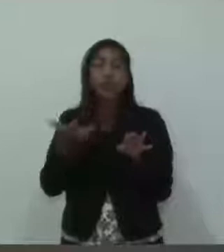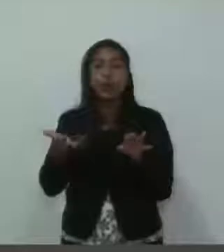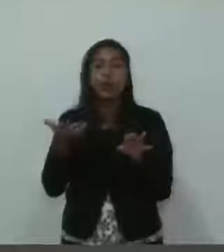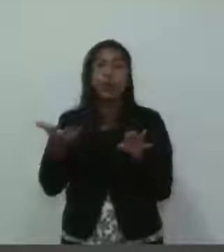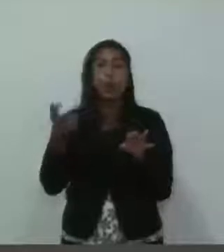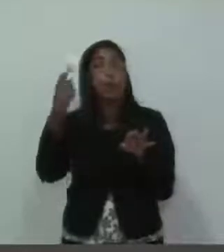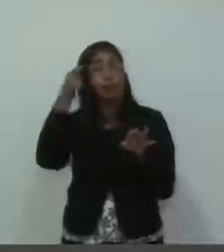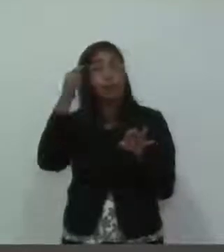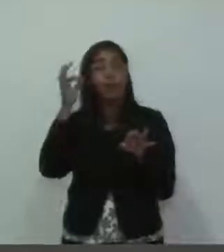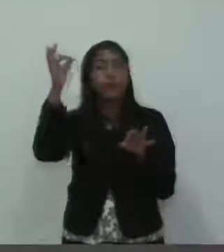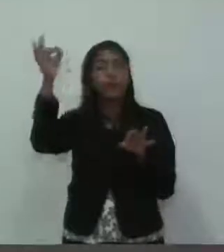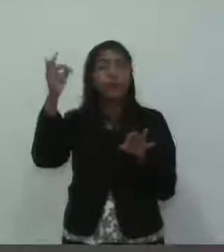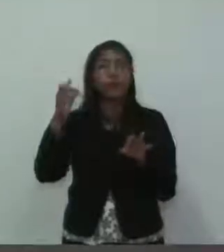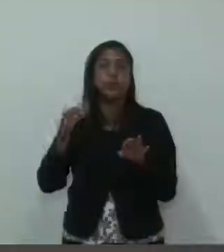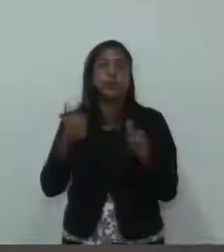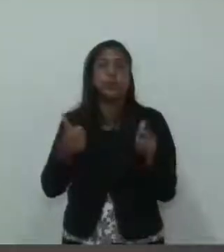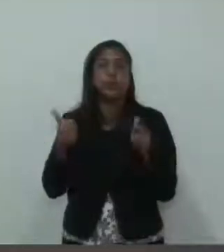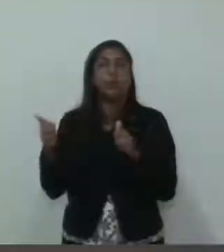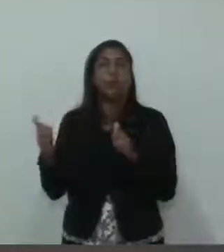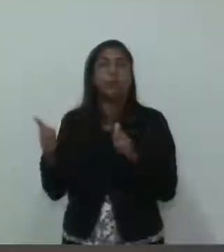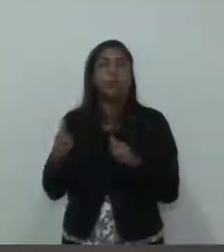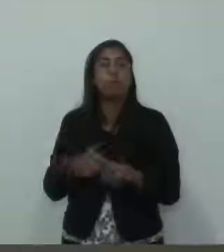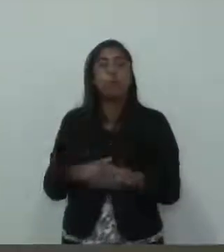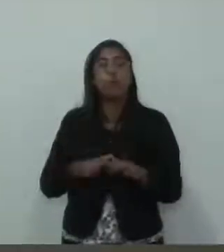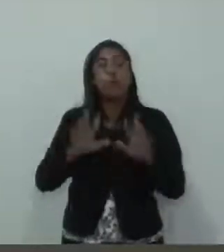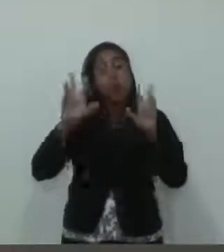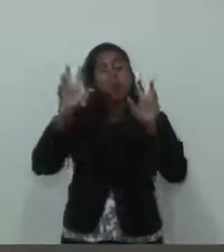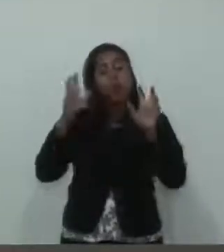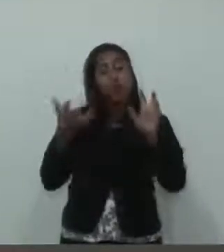uma cidade no futuro. Teria mais assuntos para falar,